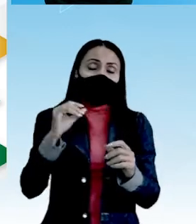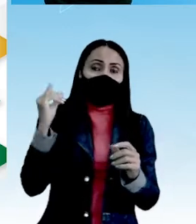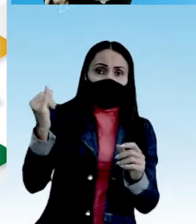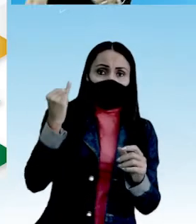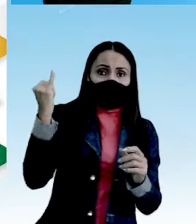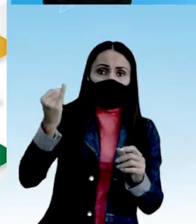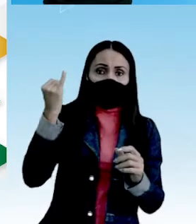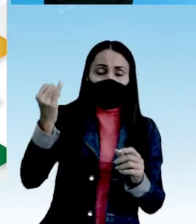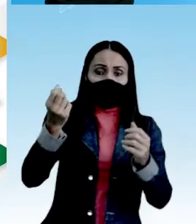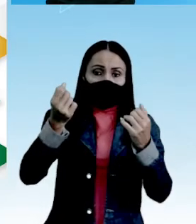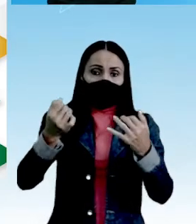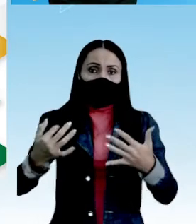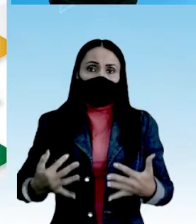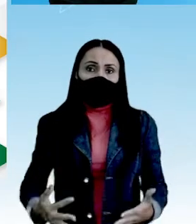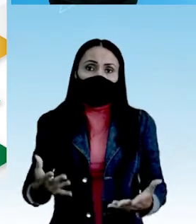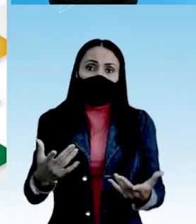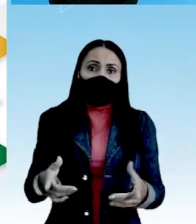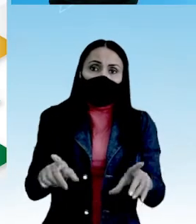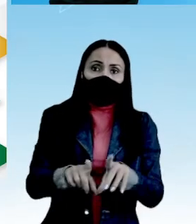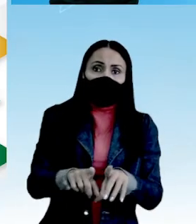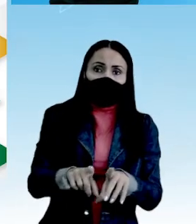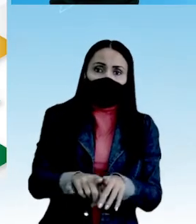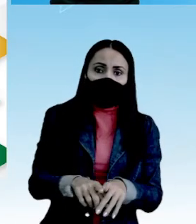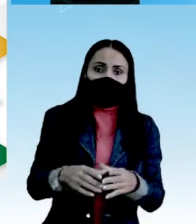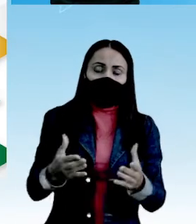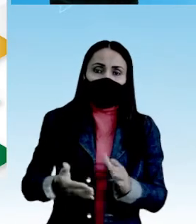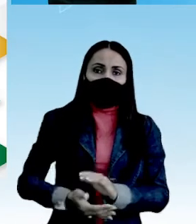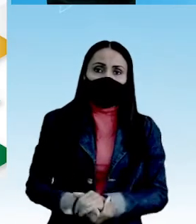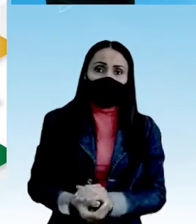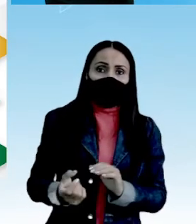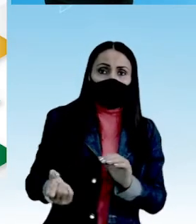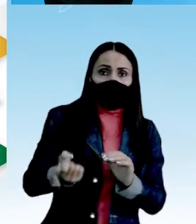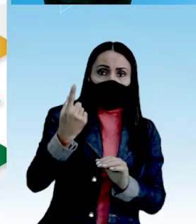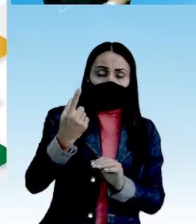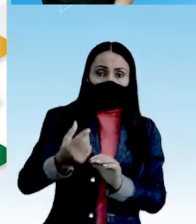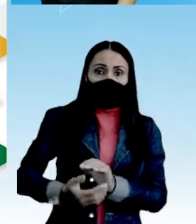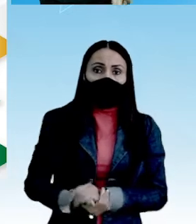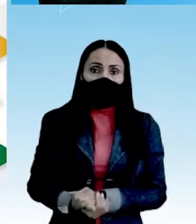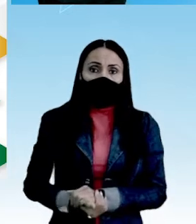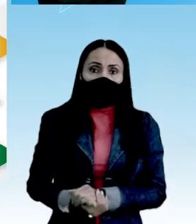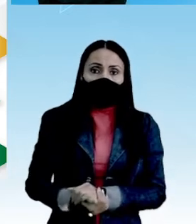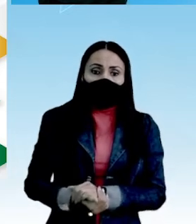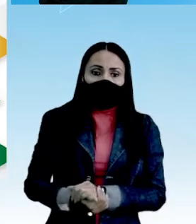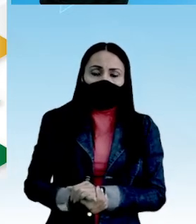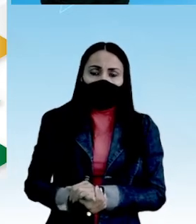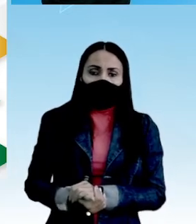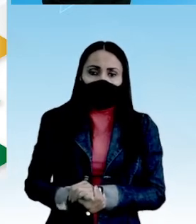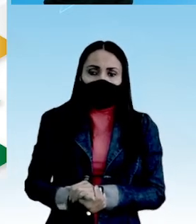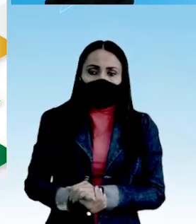sobre isso, porque Strange Fruit, que significa fruto estranho, ela denunciava